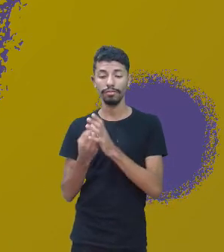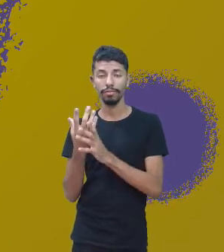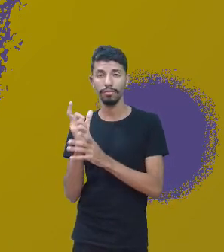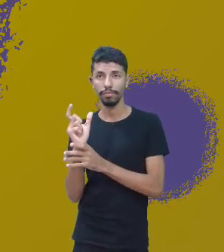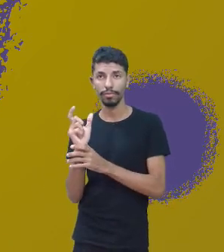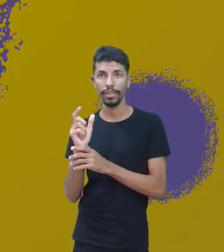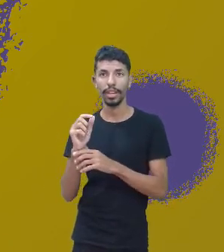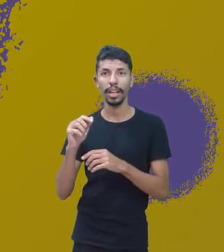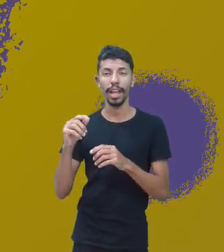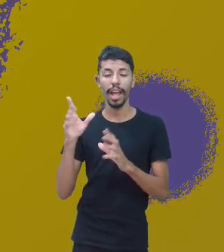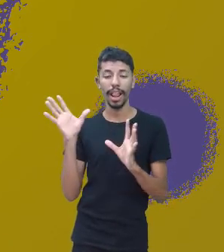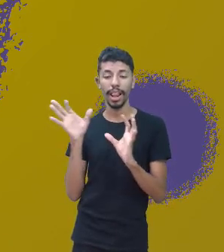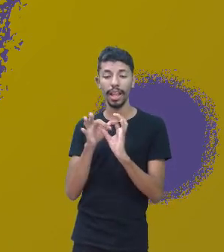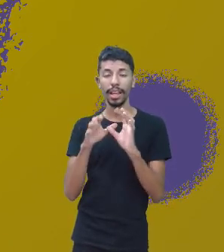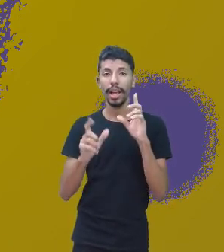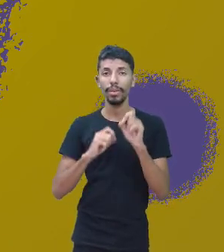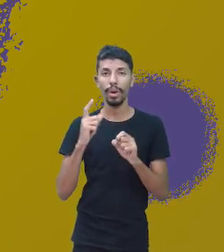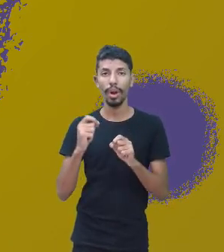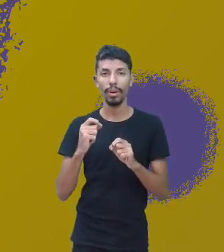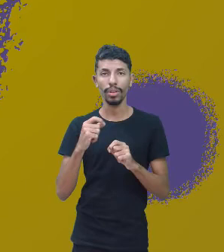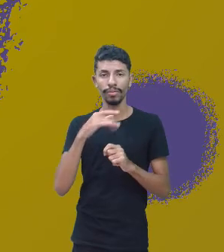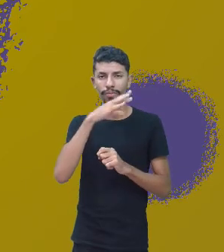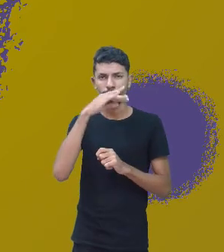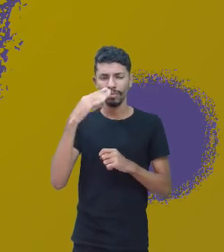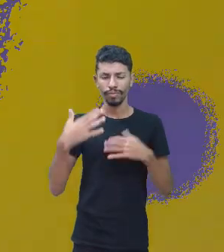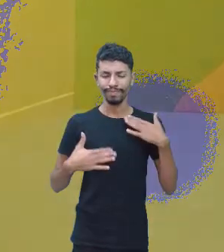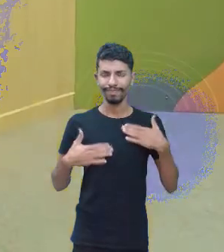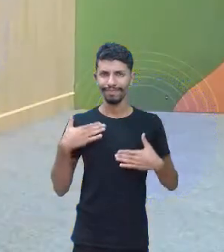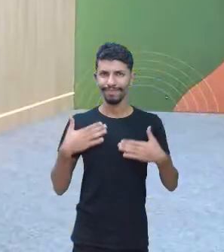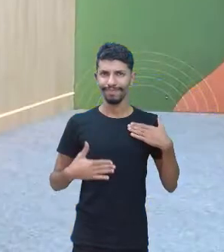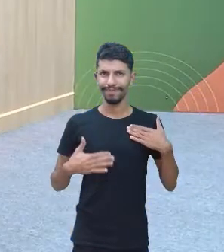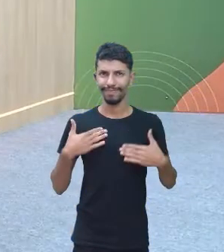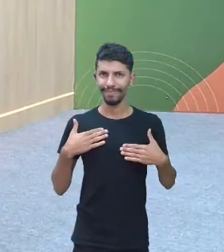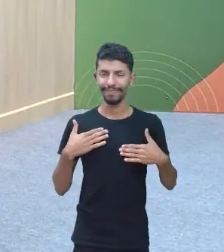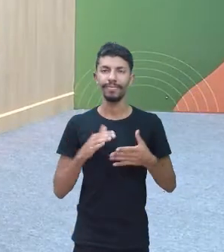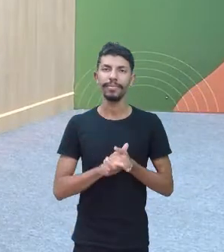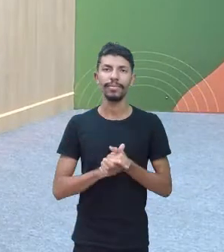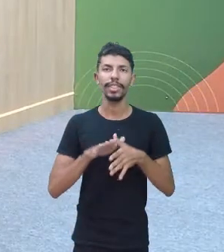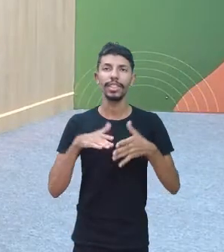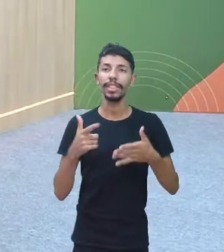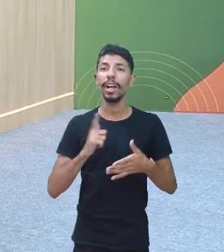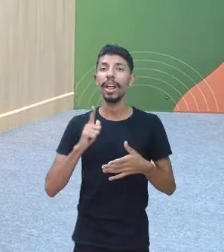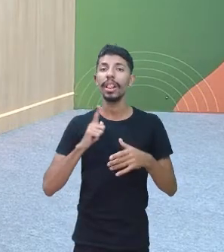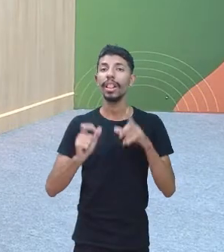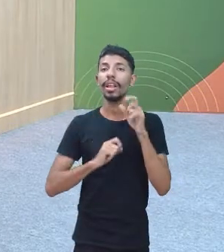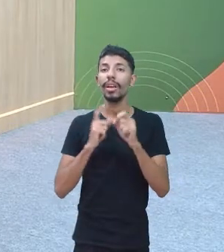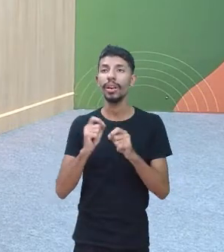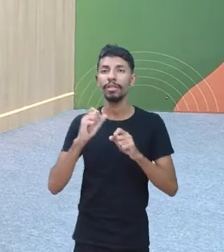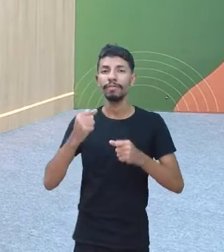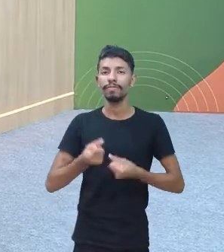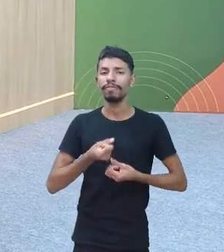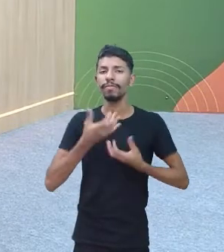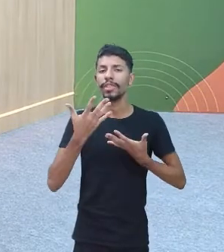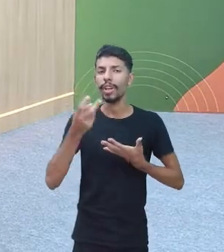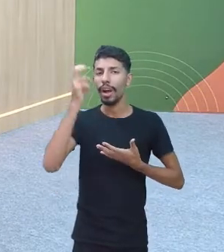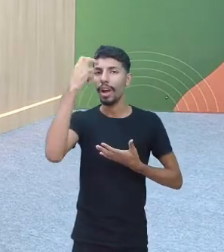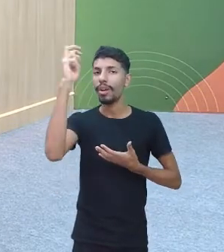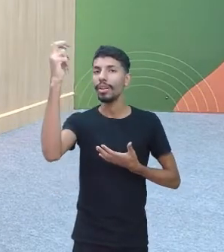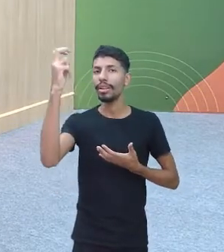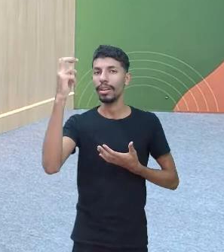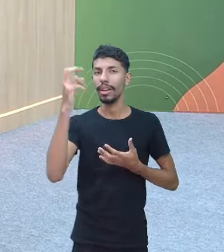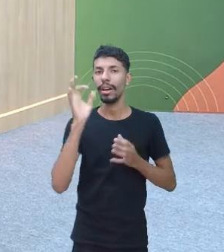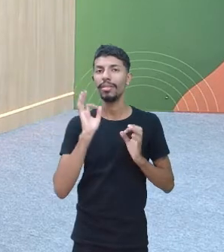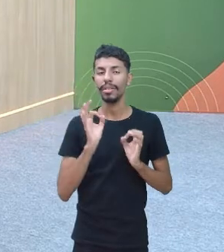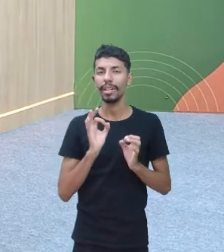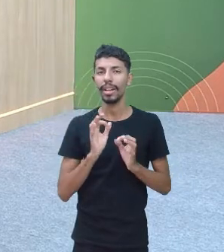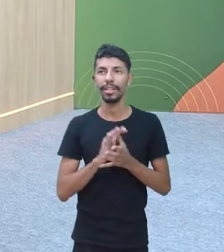se refere ao odor corporal. Então aí a gente tem uma expressão, uma manifestação, né, cultural,